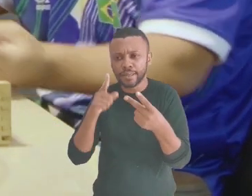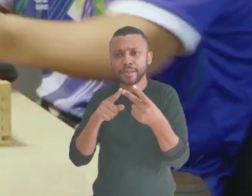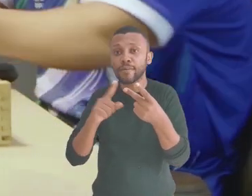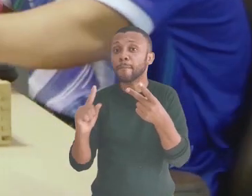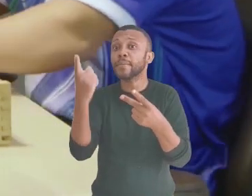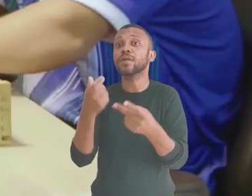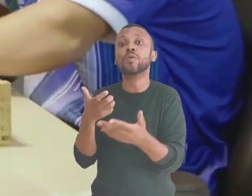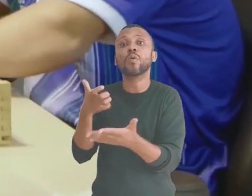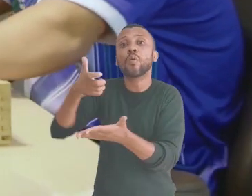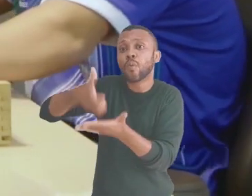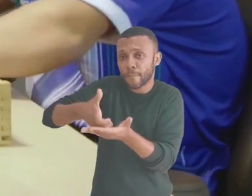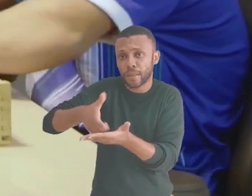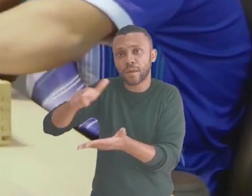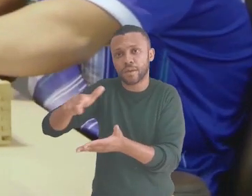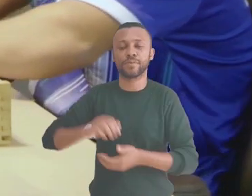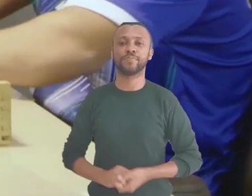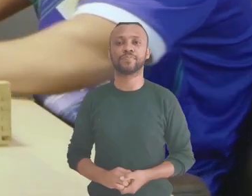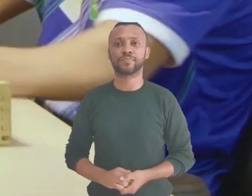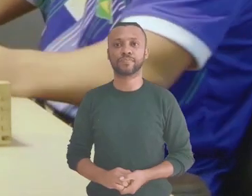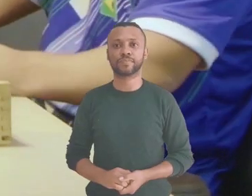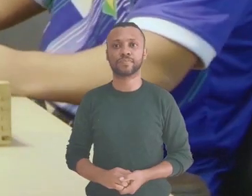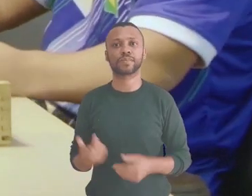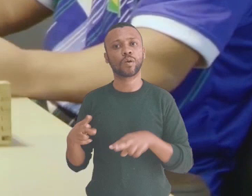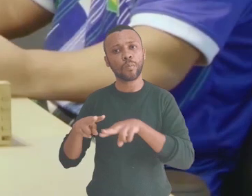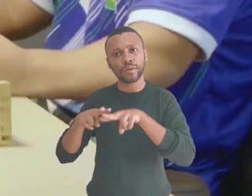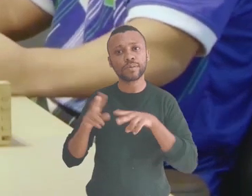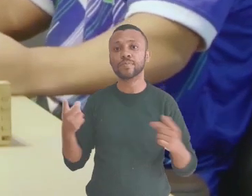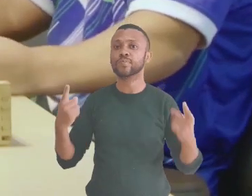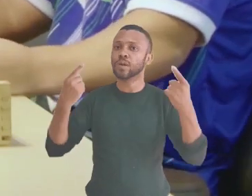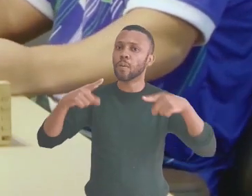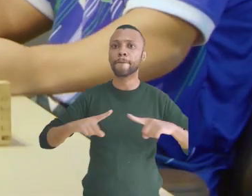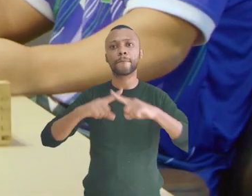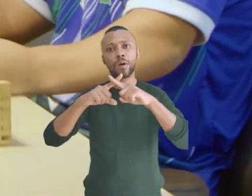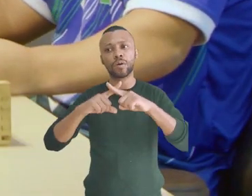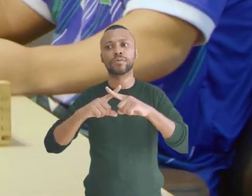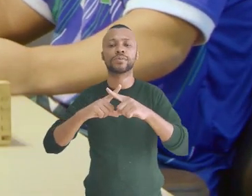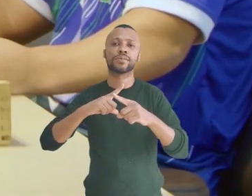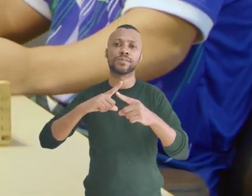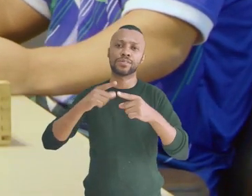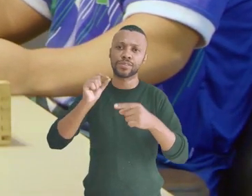comprei. Nisso, é um jogo de